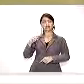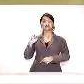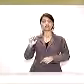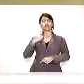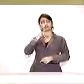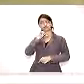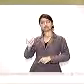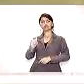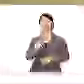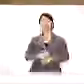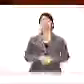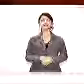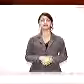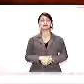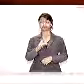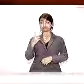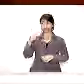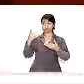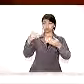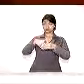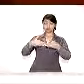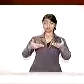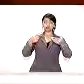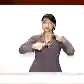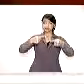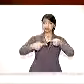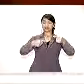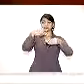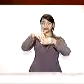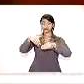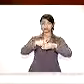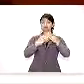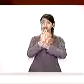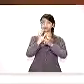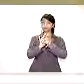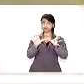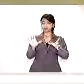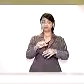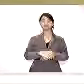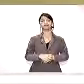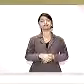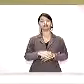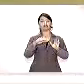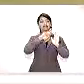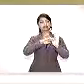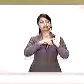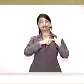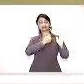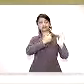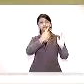Estado voto que está em discussão em votação aprovado itens agora em conjunto 27